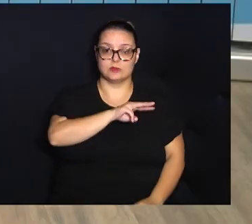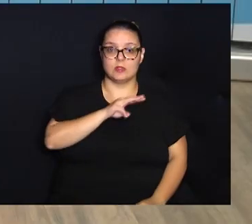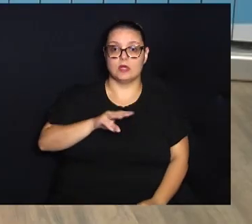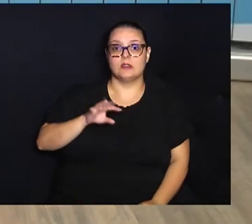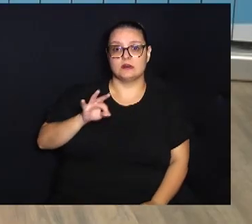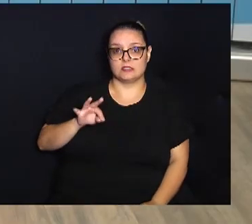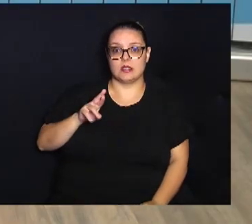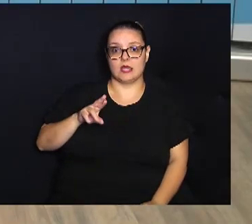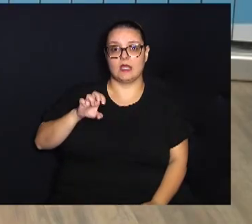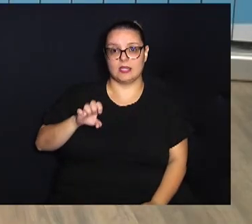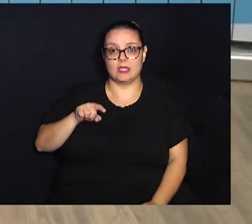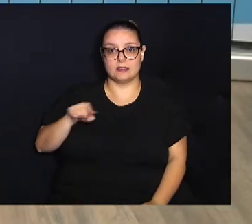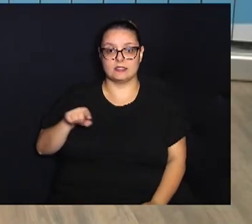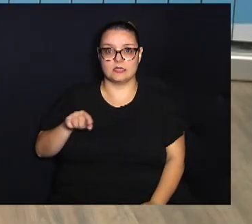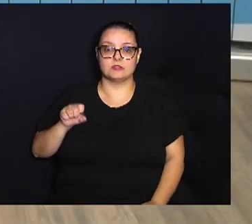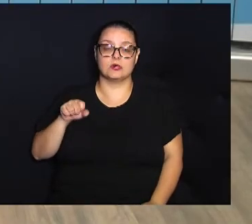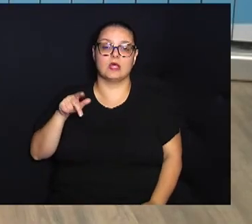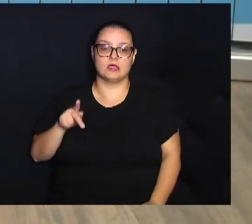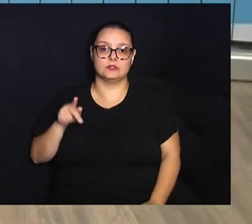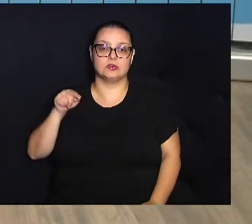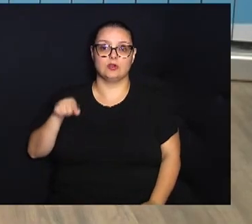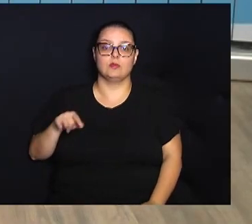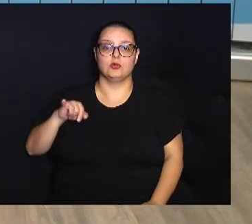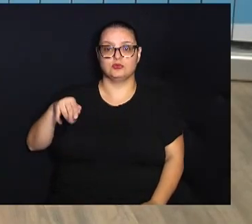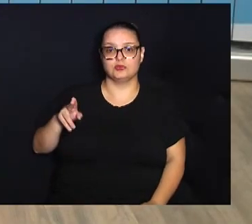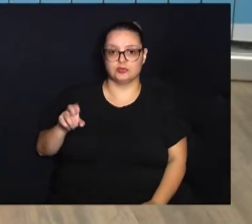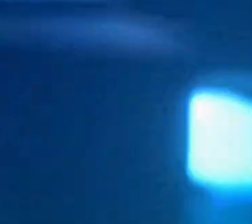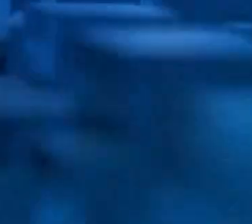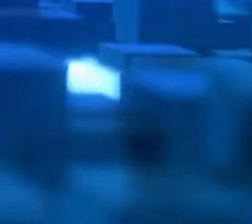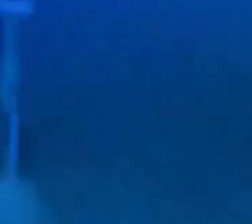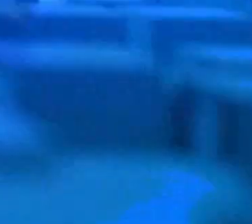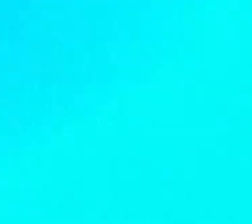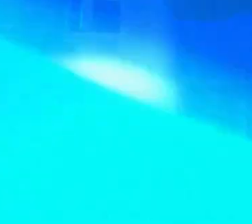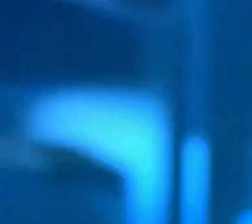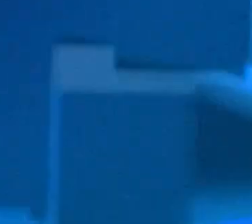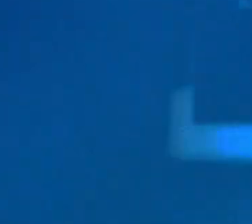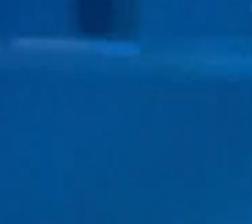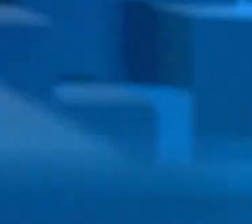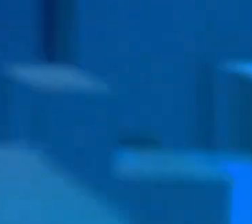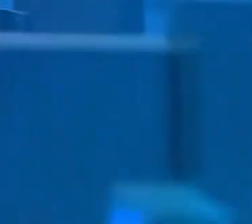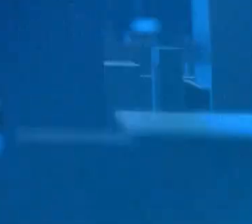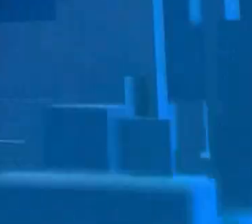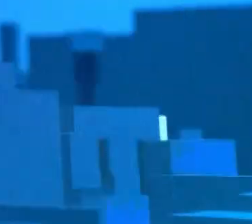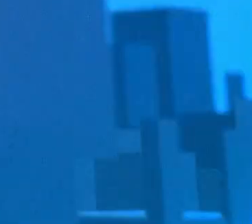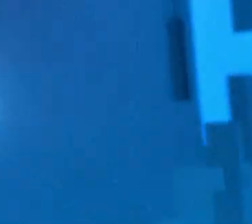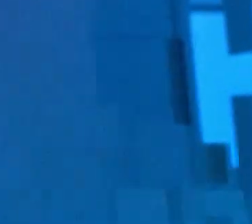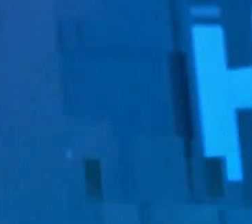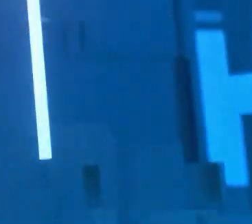tre-sp.jus.br.